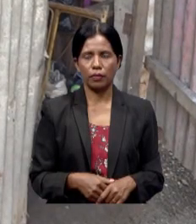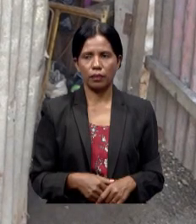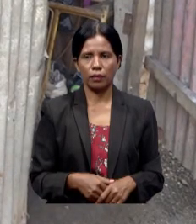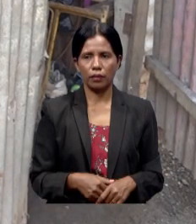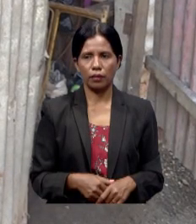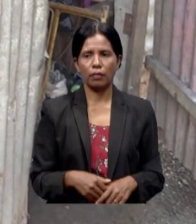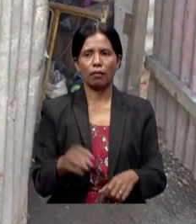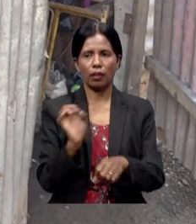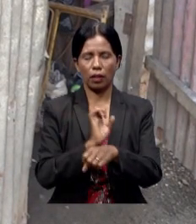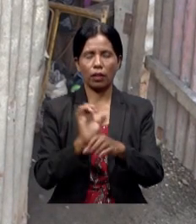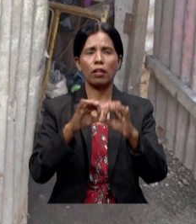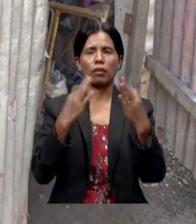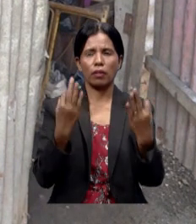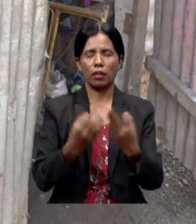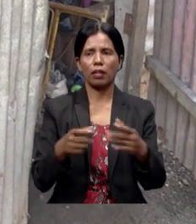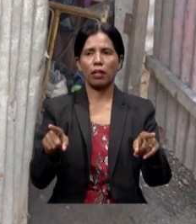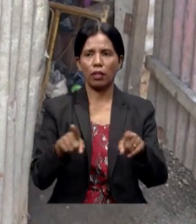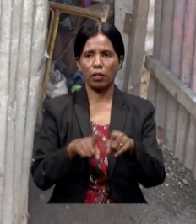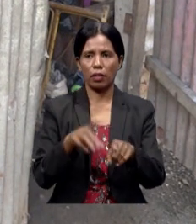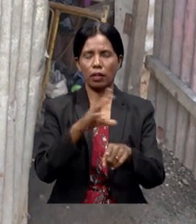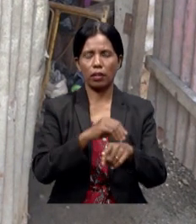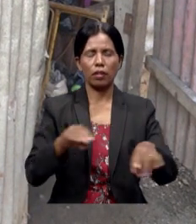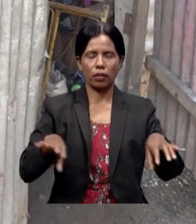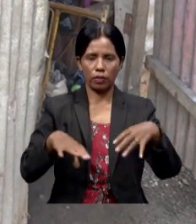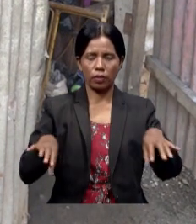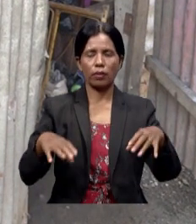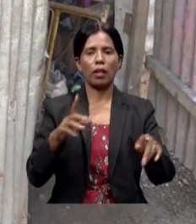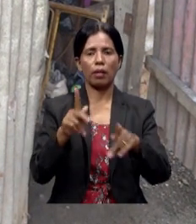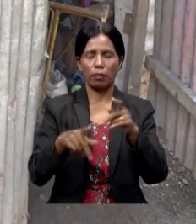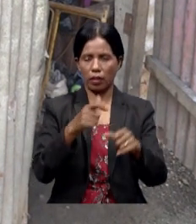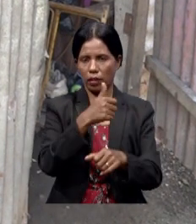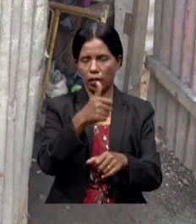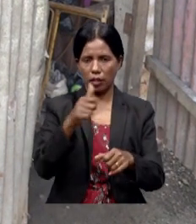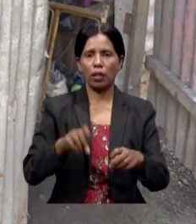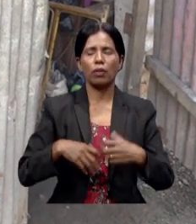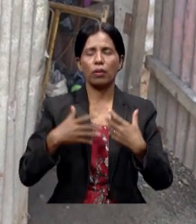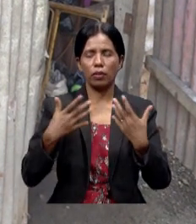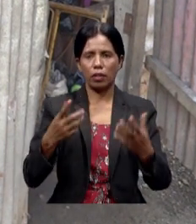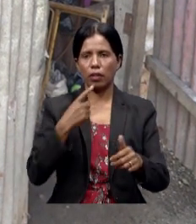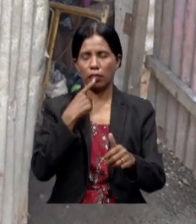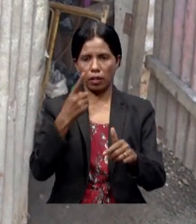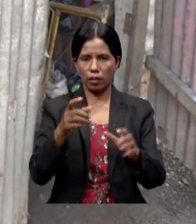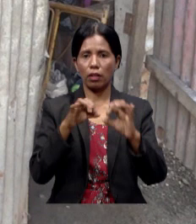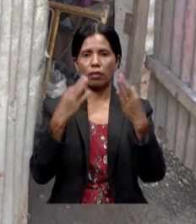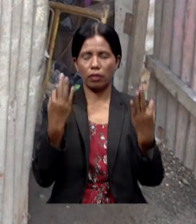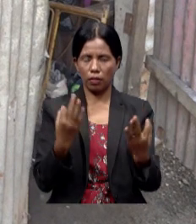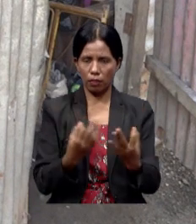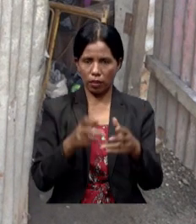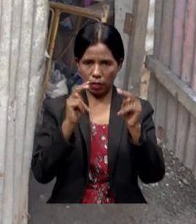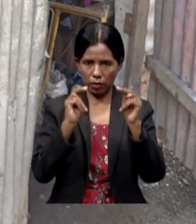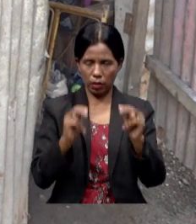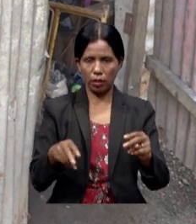kondisau ekonomia familia hanesan esforsu ema idak-idak nian unsa atu hatamba familia ne necessidade